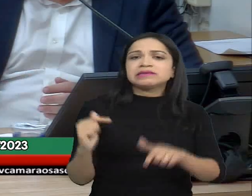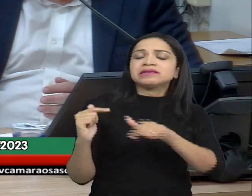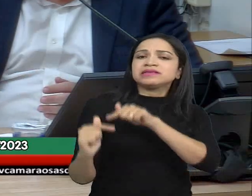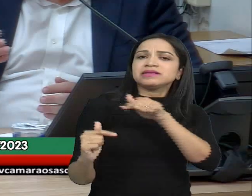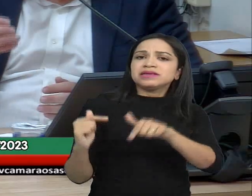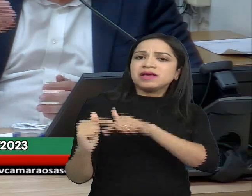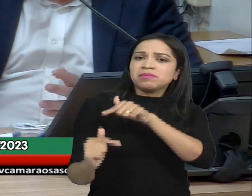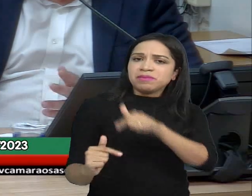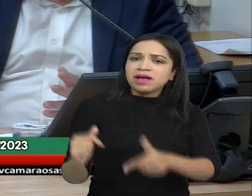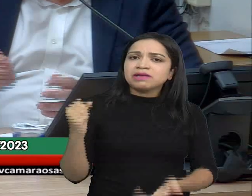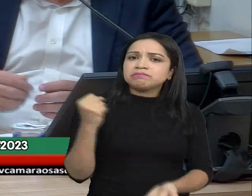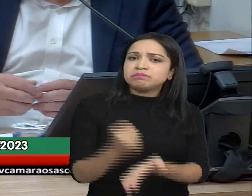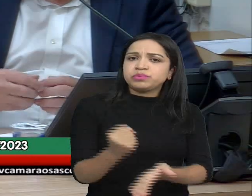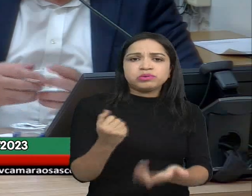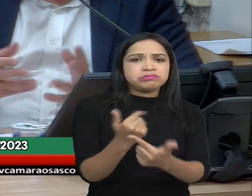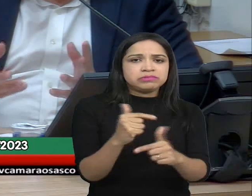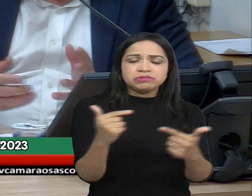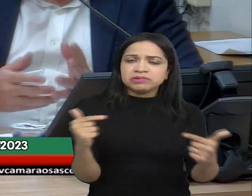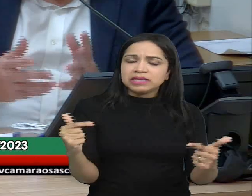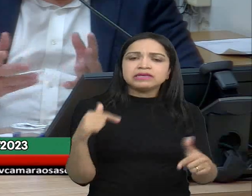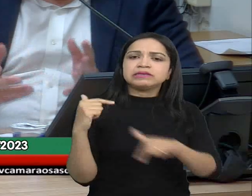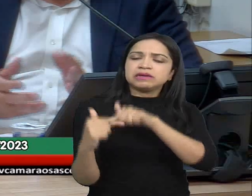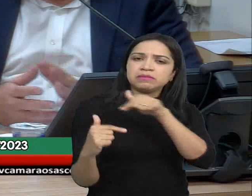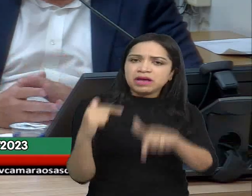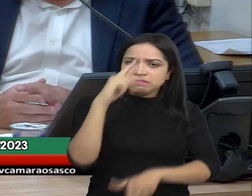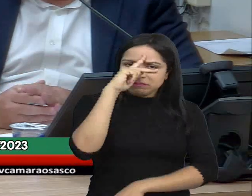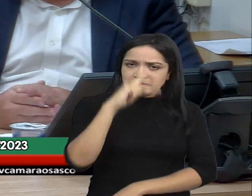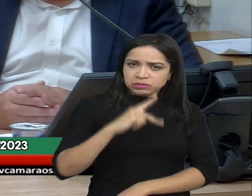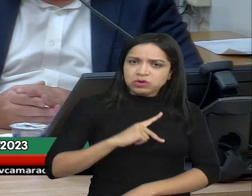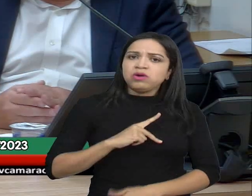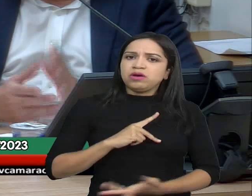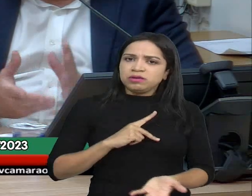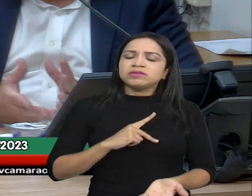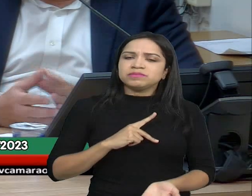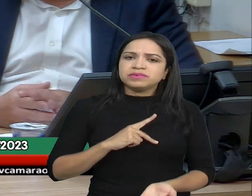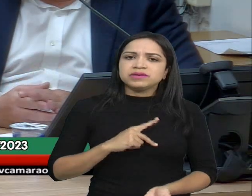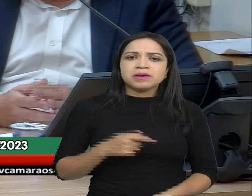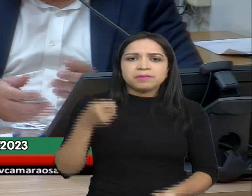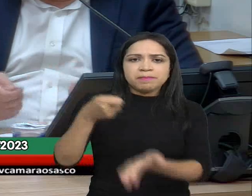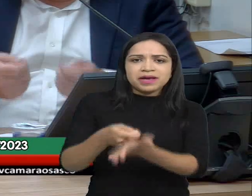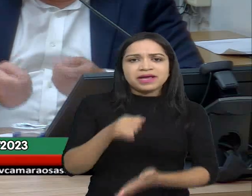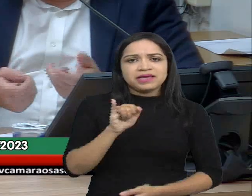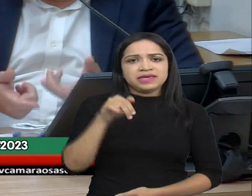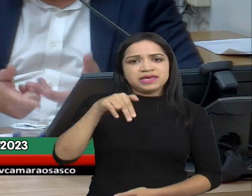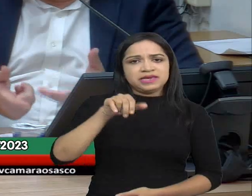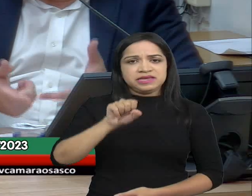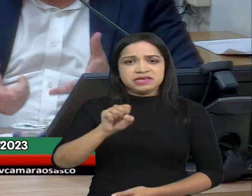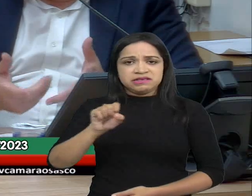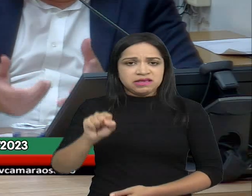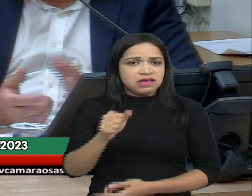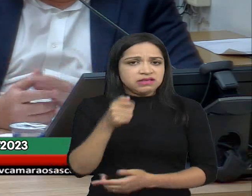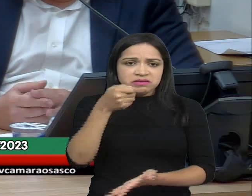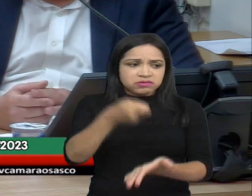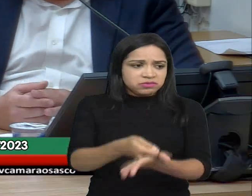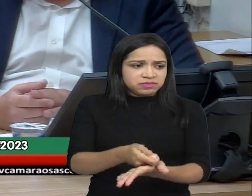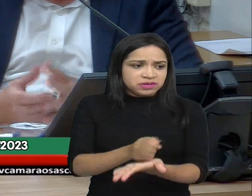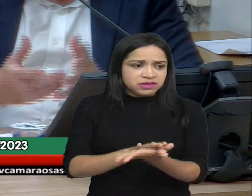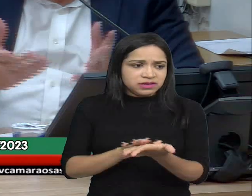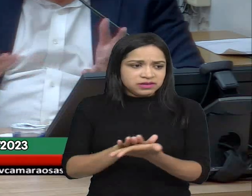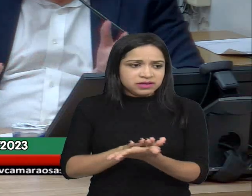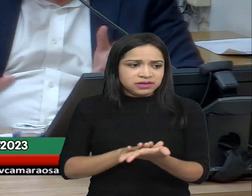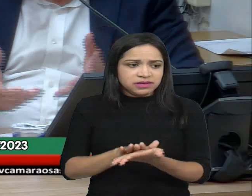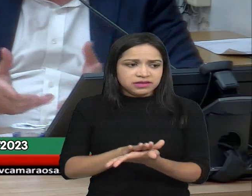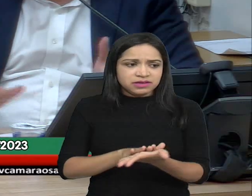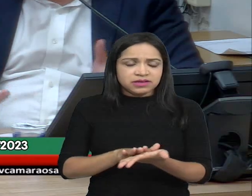tem, não paga a Seguridade Social, e a família depende do trabalho manual dele, e ele